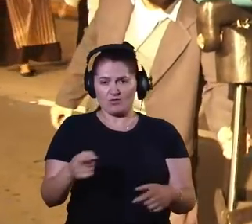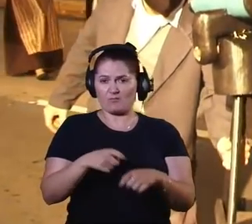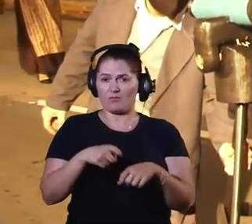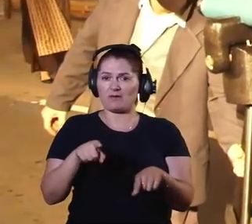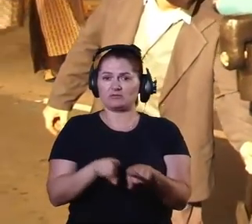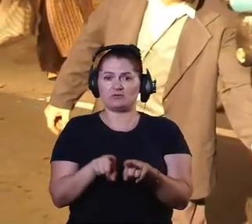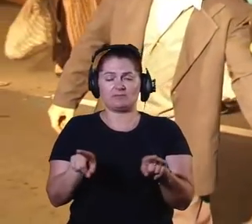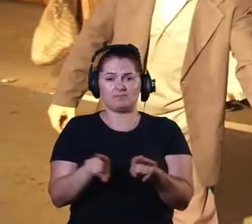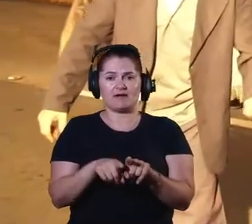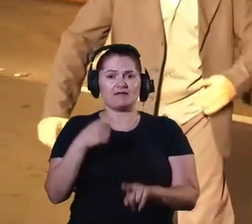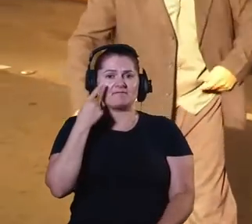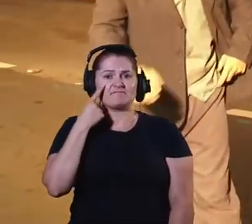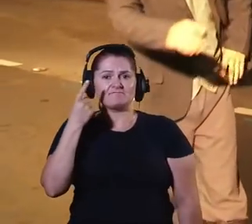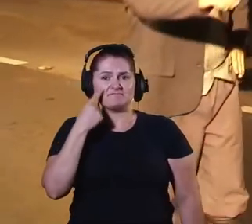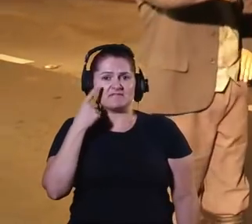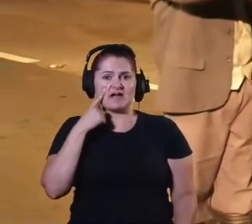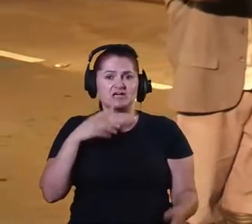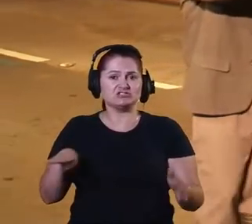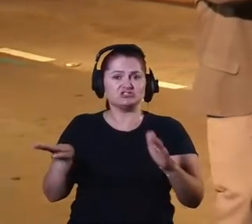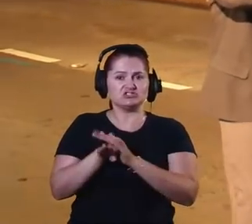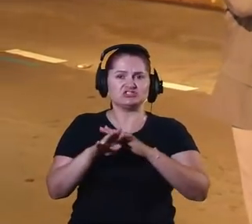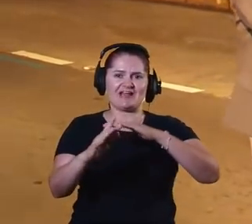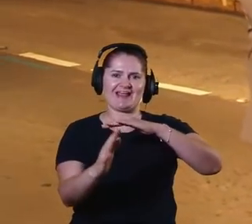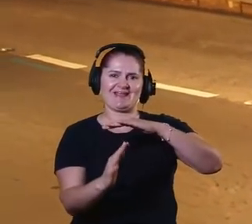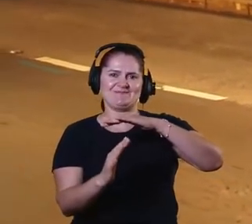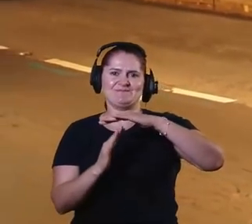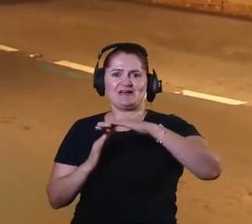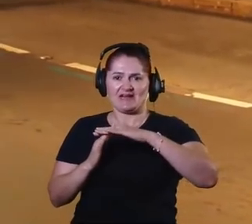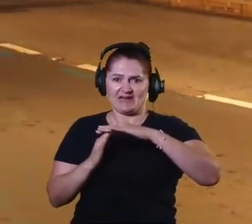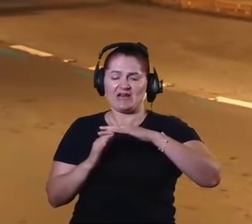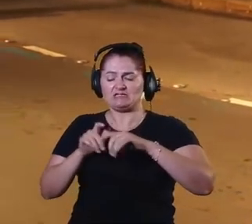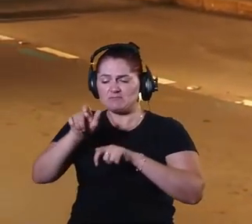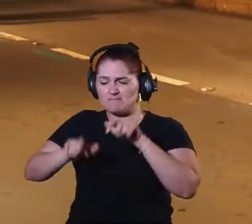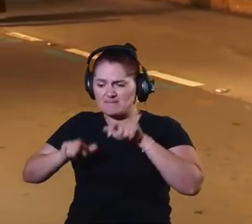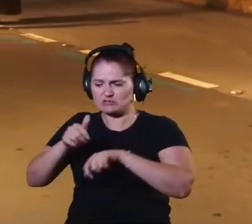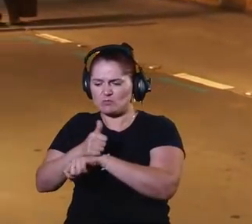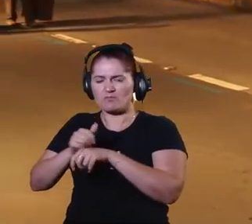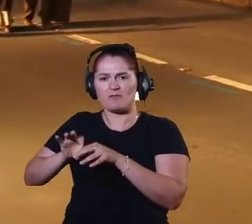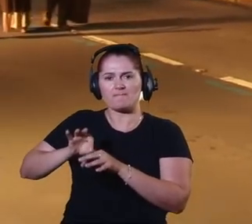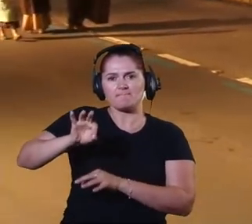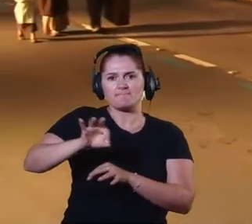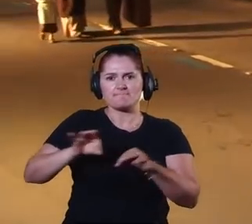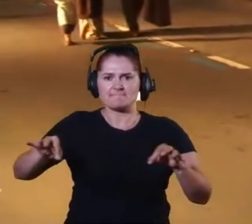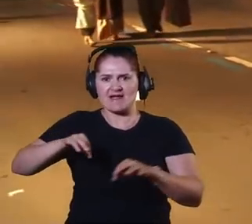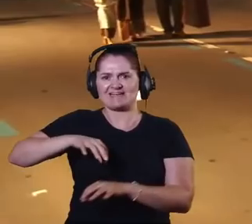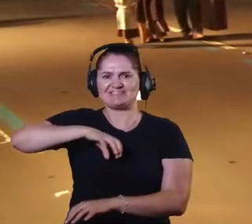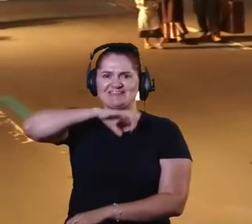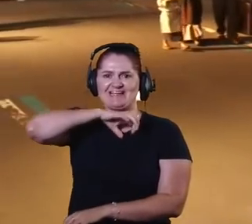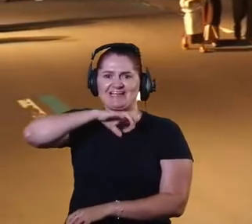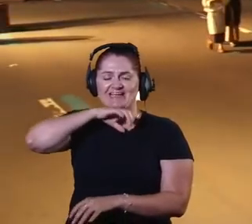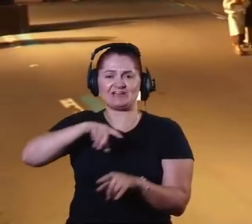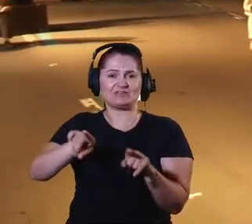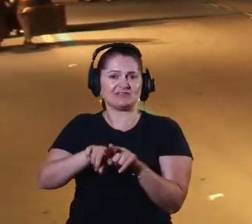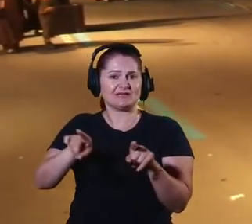a chegada dos imigrantes, os agrimensores e, enfim, a chegada à terra da